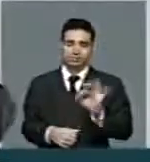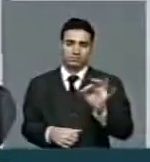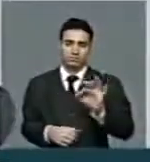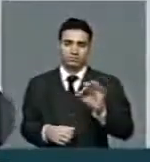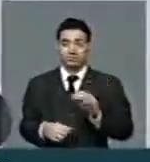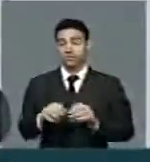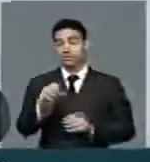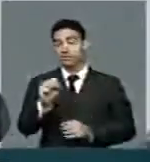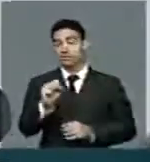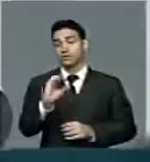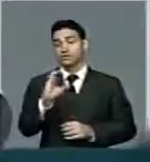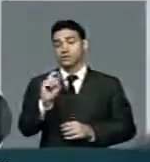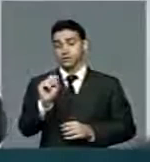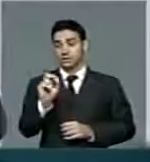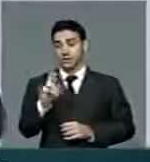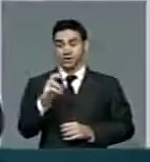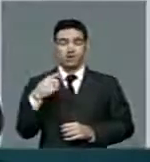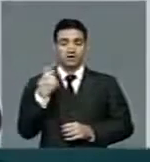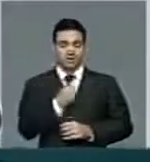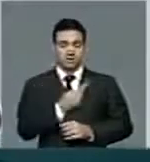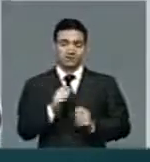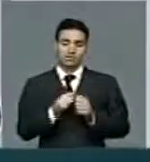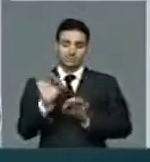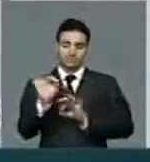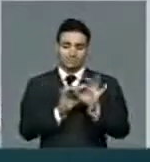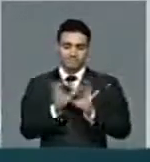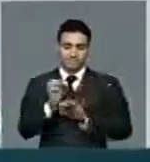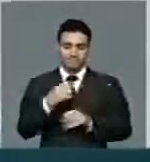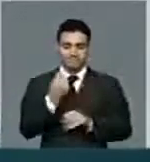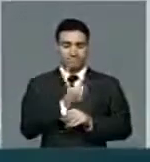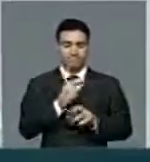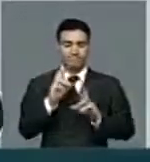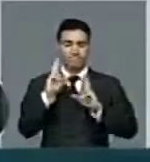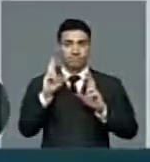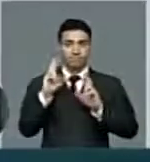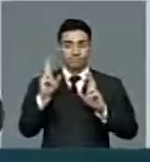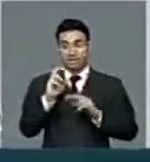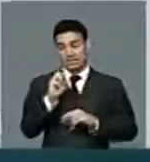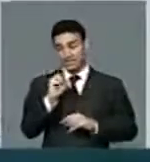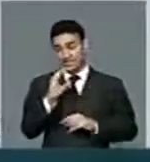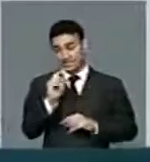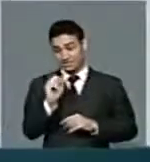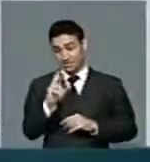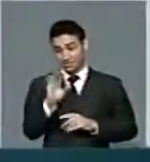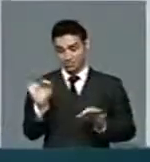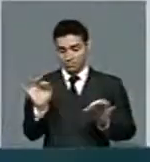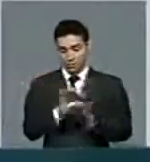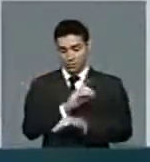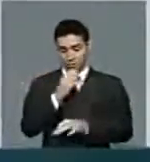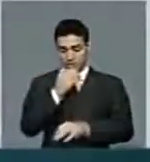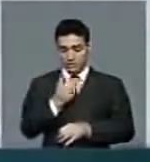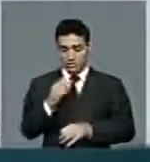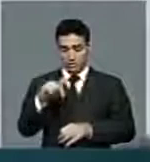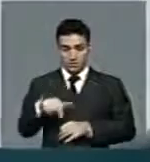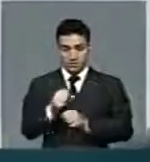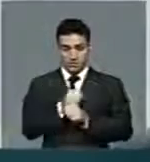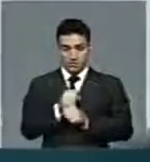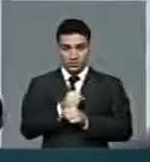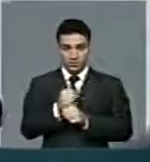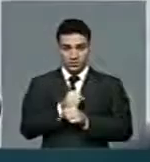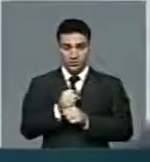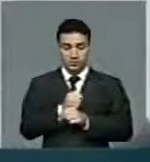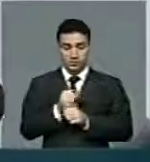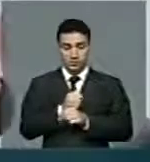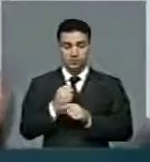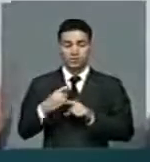SICAR, nós já estamos fazendo, a nossa expectativa é que o SICAR fique pronto em dezembro desse ano, tá? Que